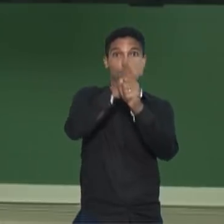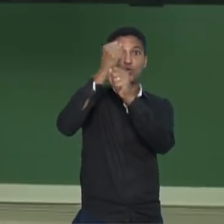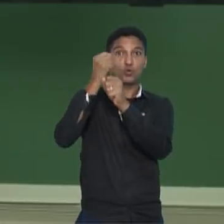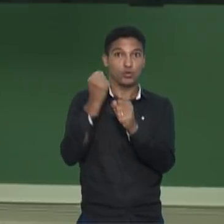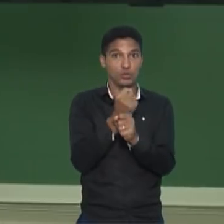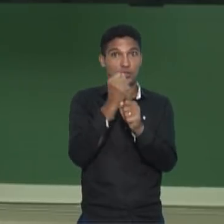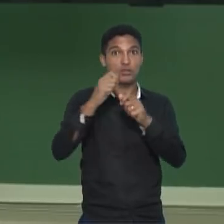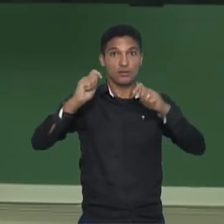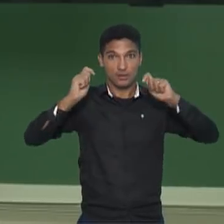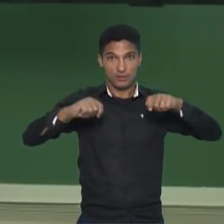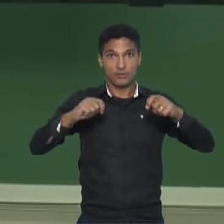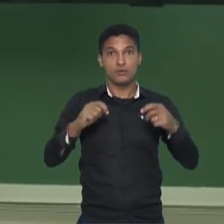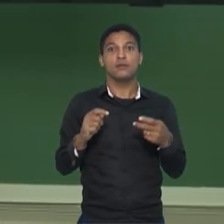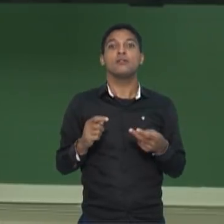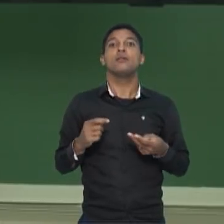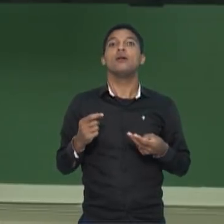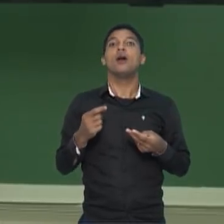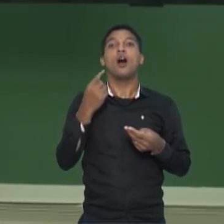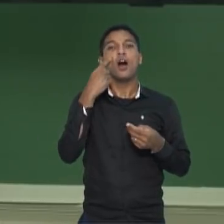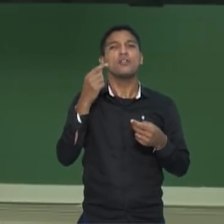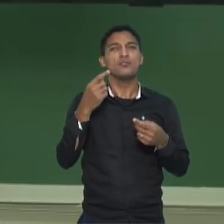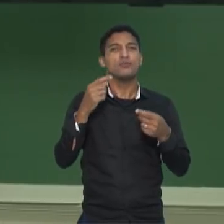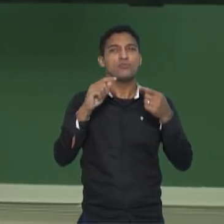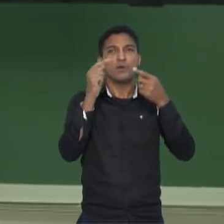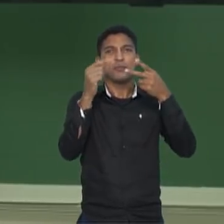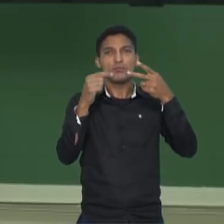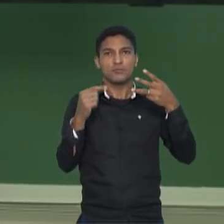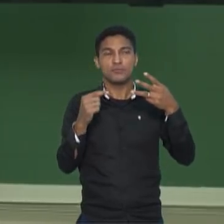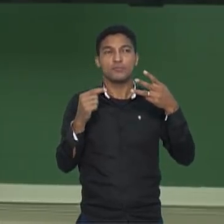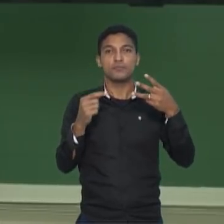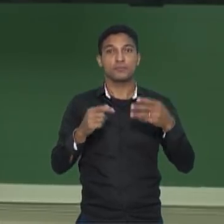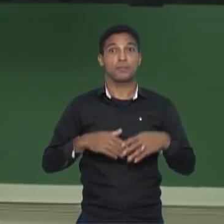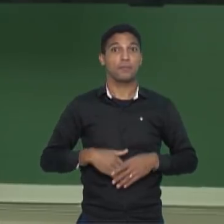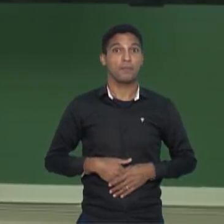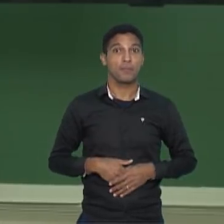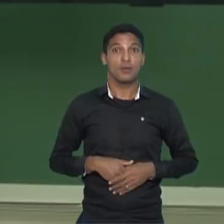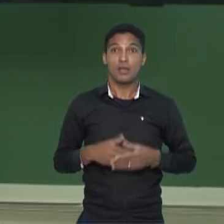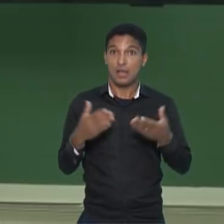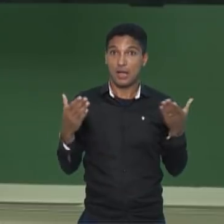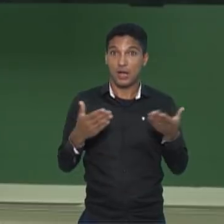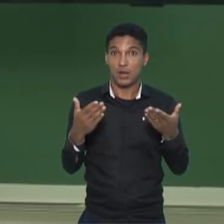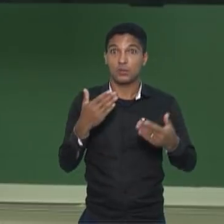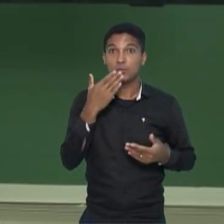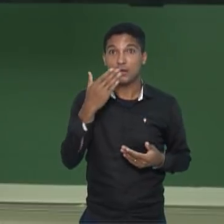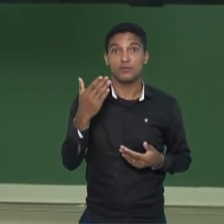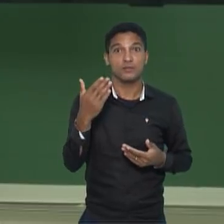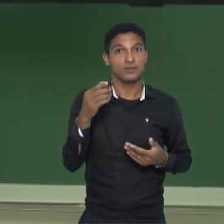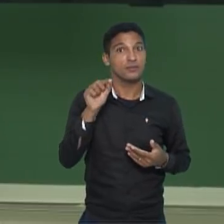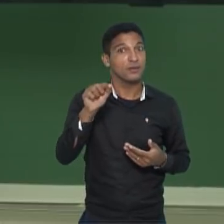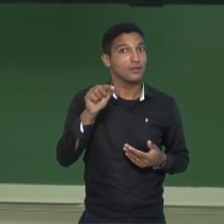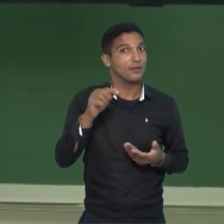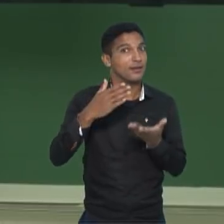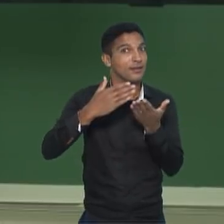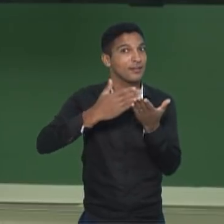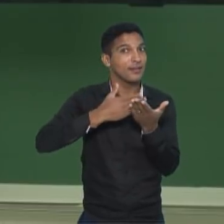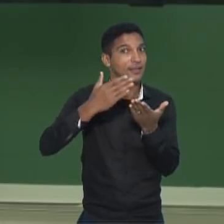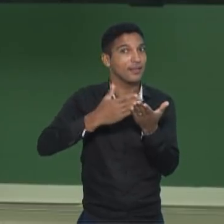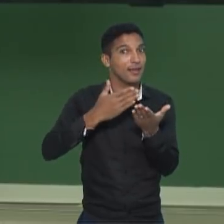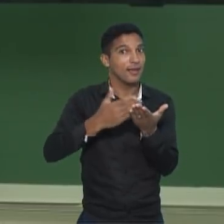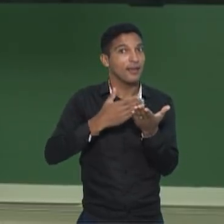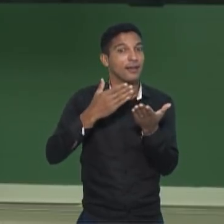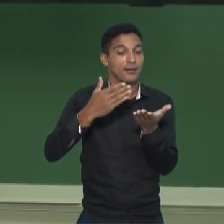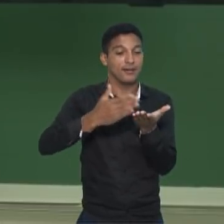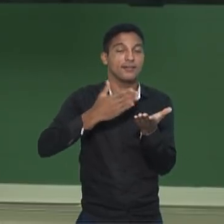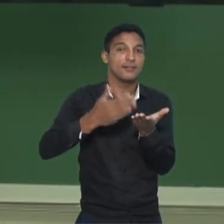Com base no que a gente viu neste primeiro momento da aula, agora eu peço que vocês preparem os seus materiais, peguem a sua